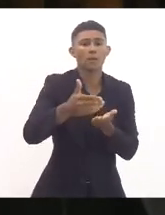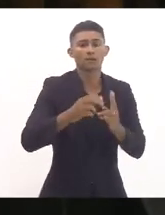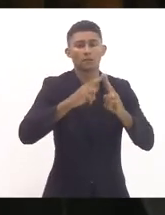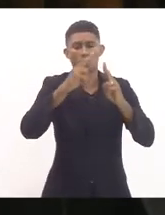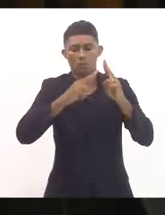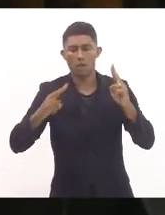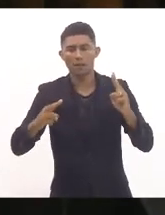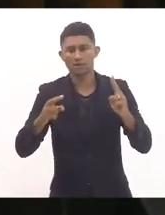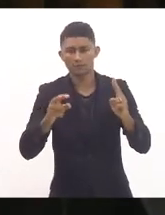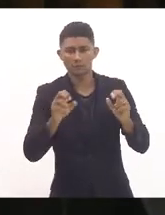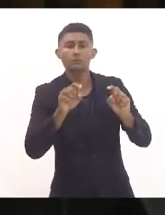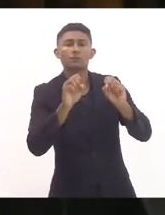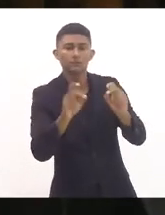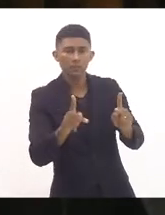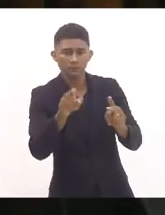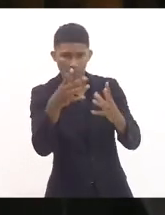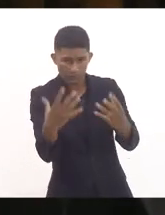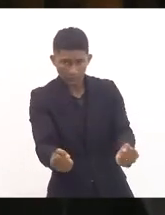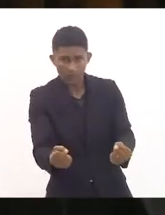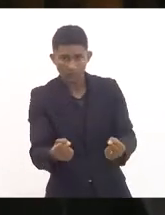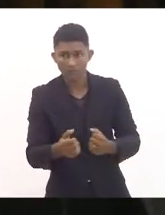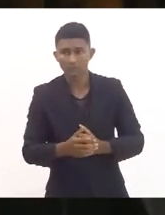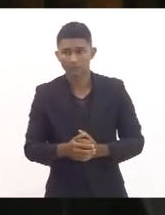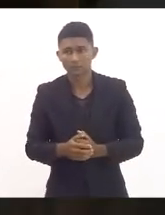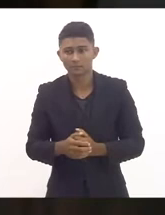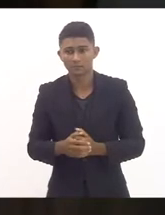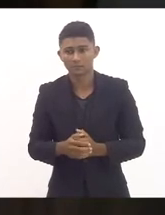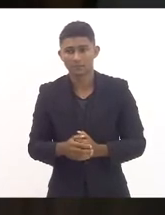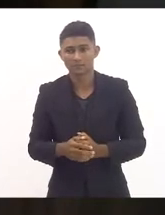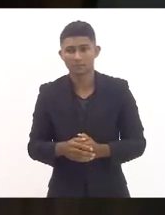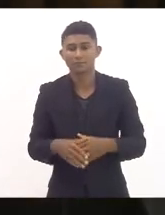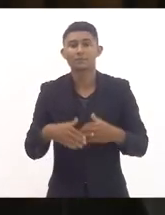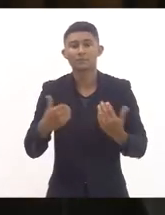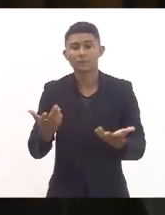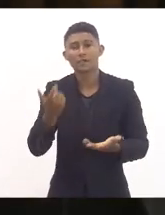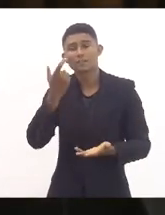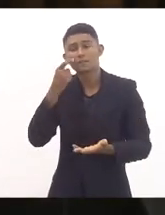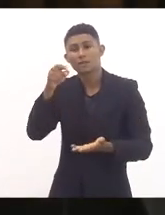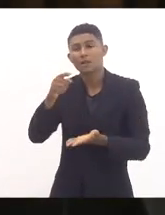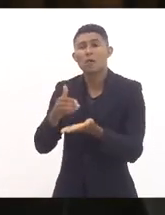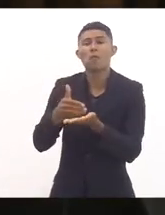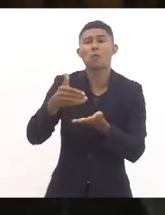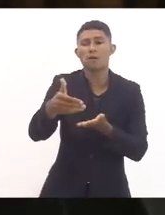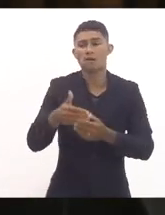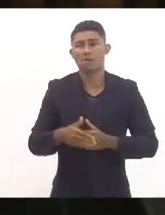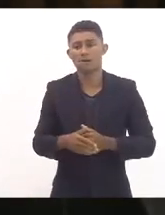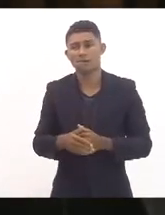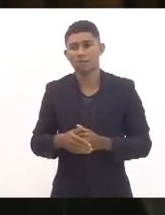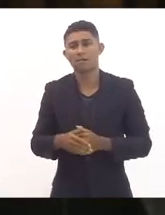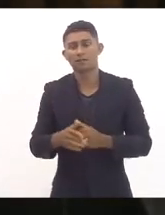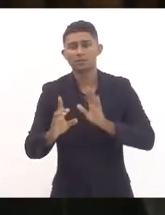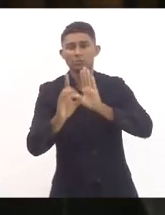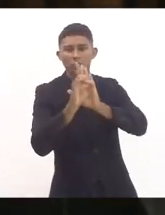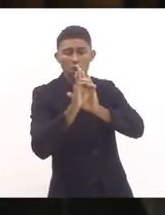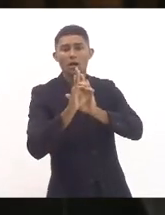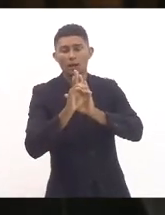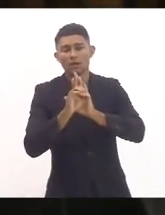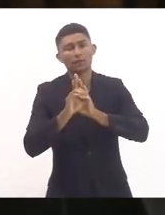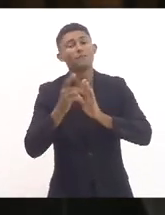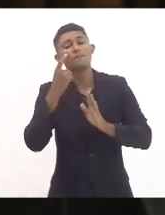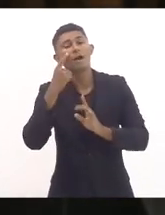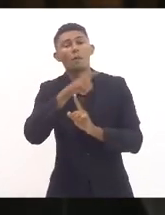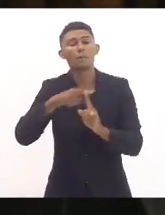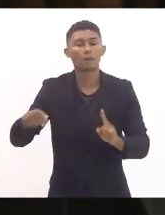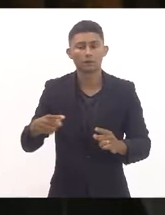tal? Começaremos pela UERJ. Amorim, e vamos detectar ali os pontos, por favor, deputado, para concluir, por favor. E para concluir,